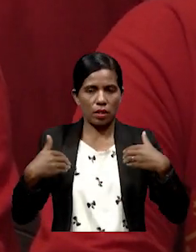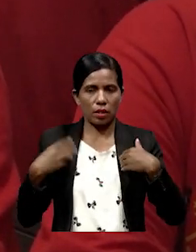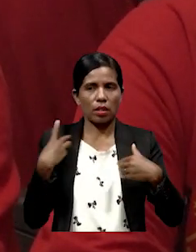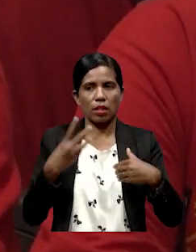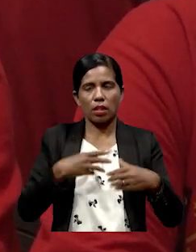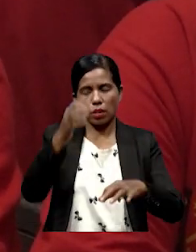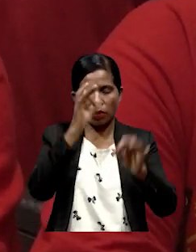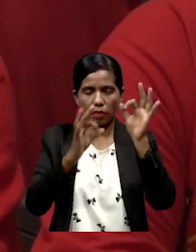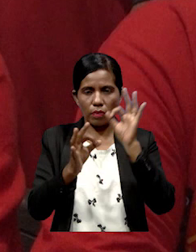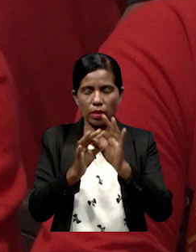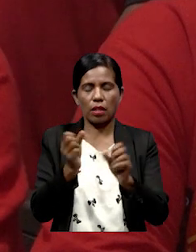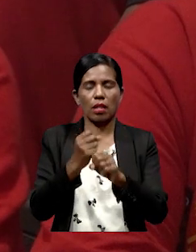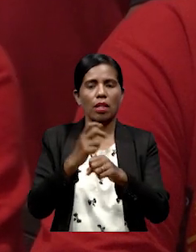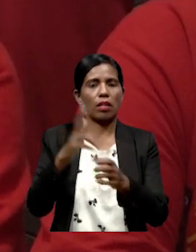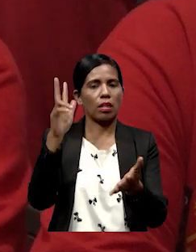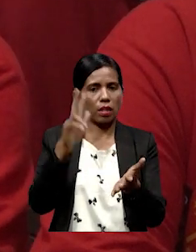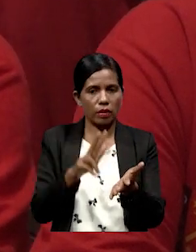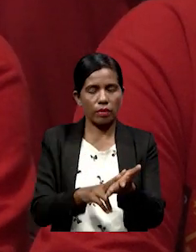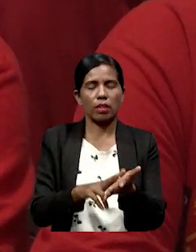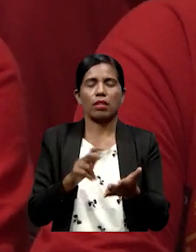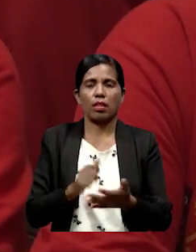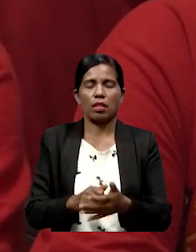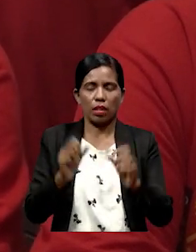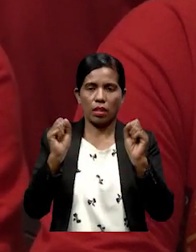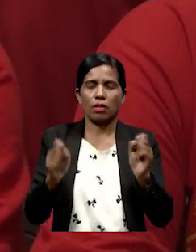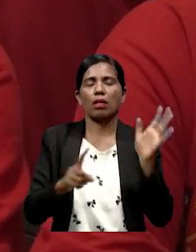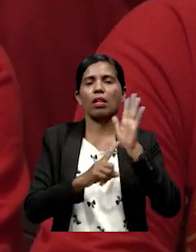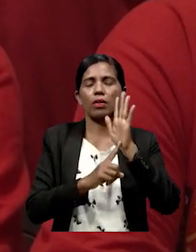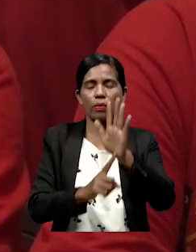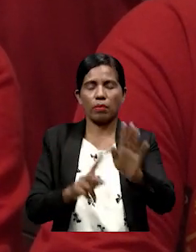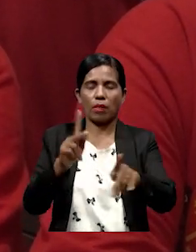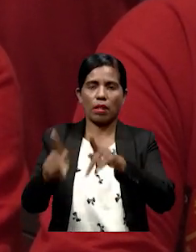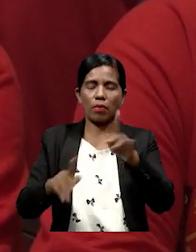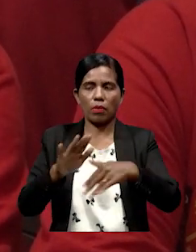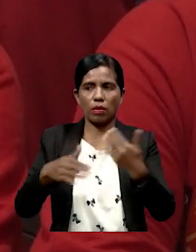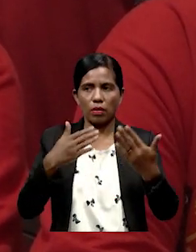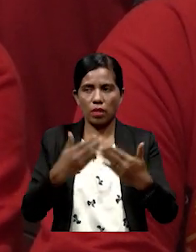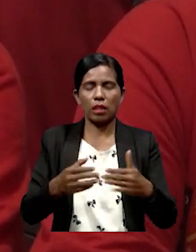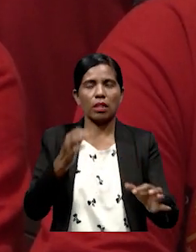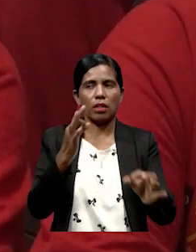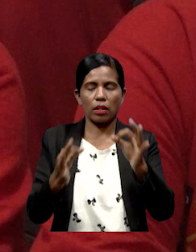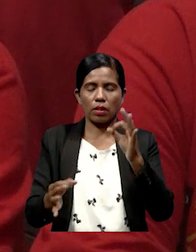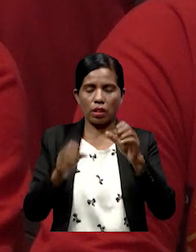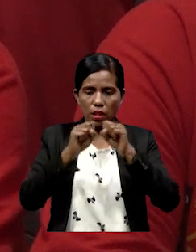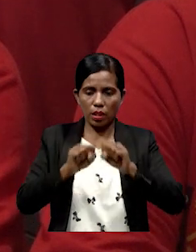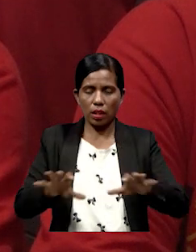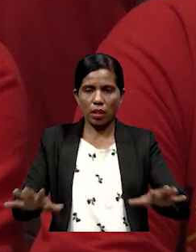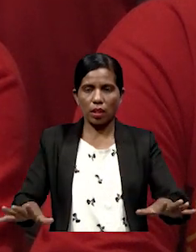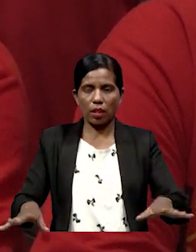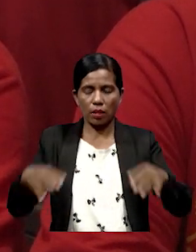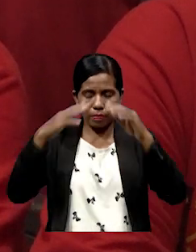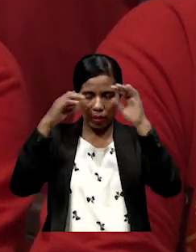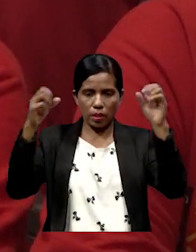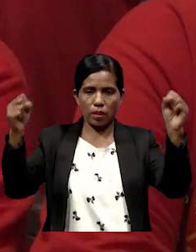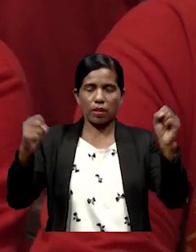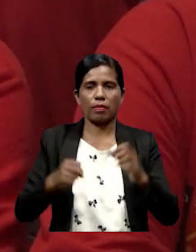fier katak halo ratificativo ne atu hatudo det ba povo katak mesmo que lakon iha presidencial